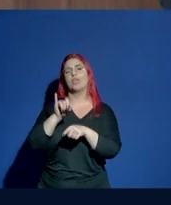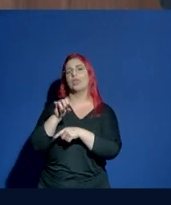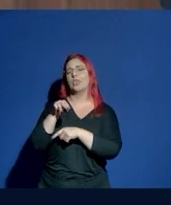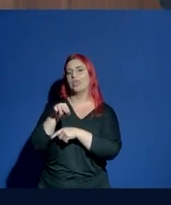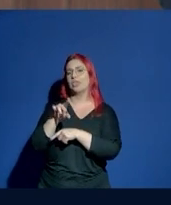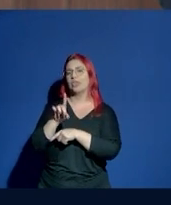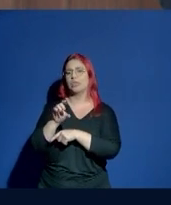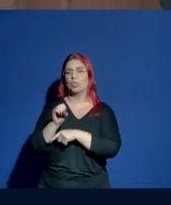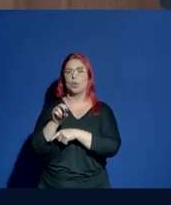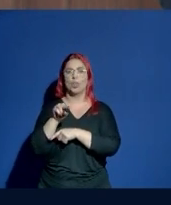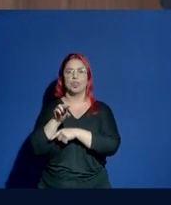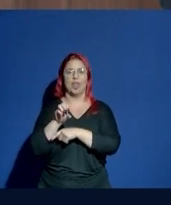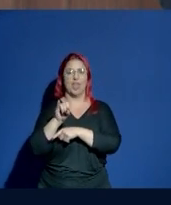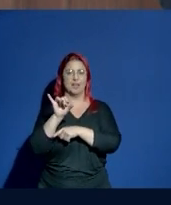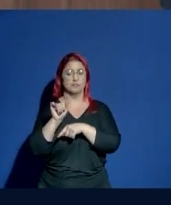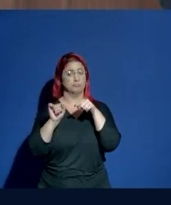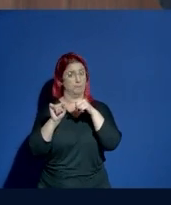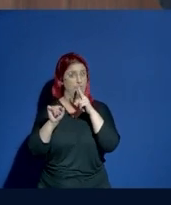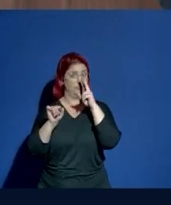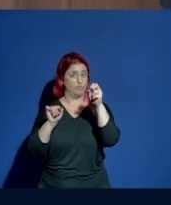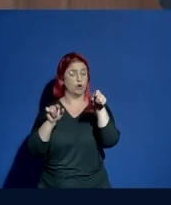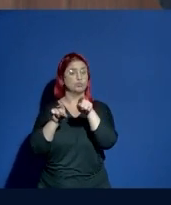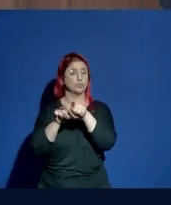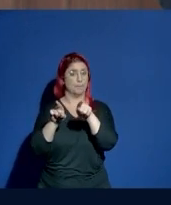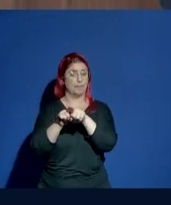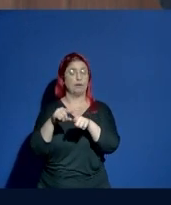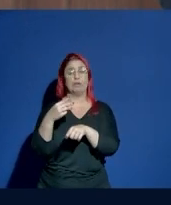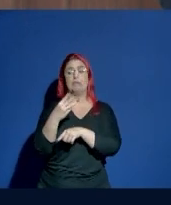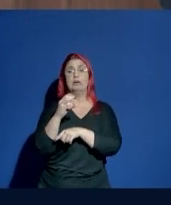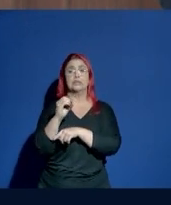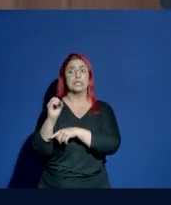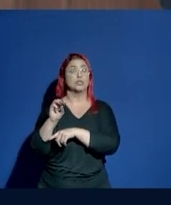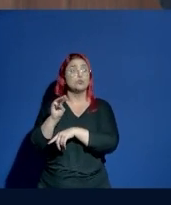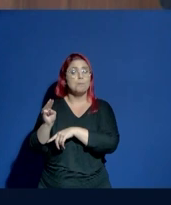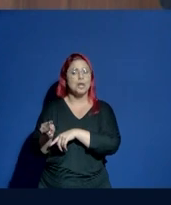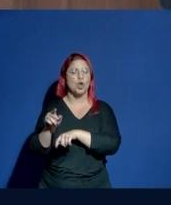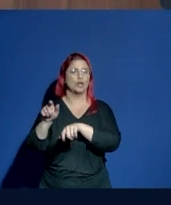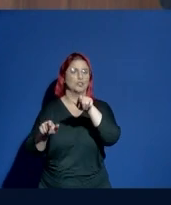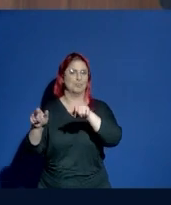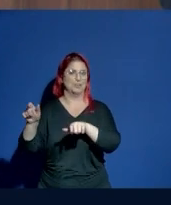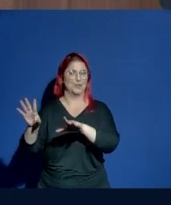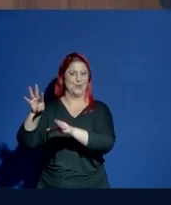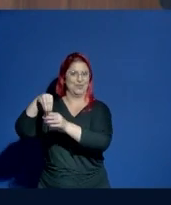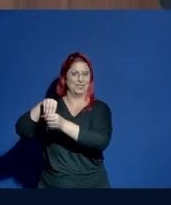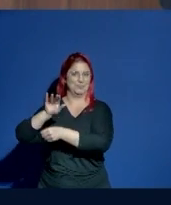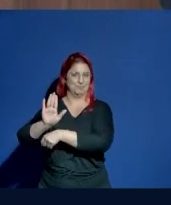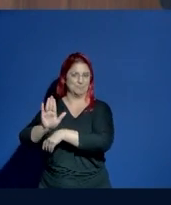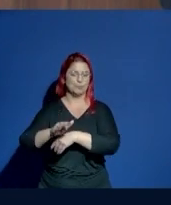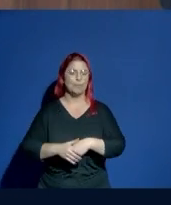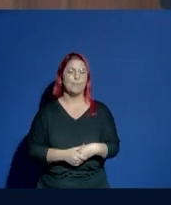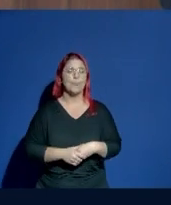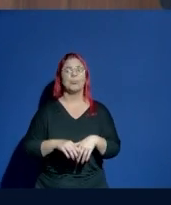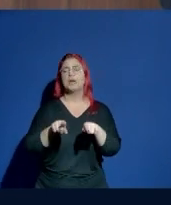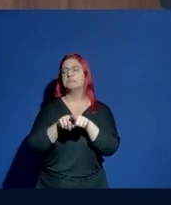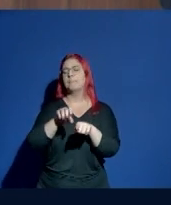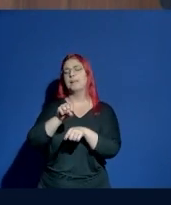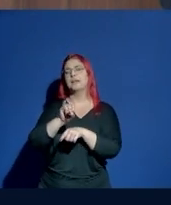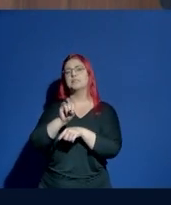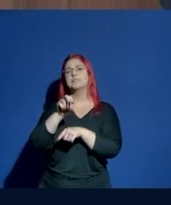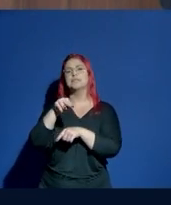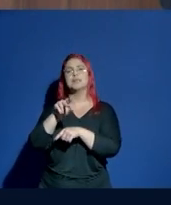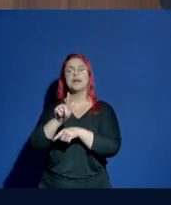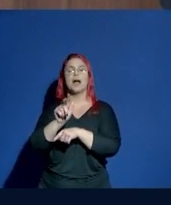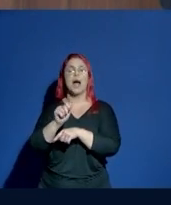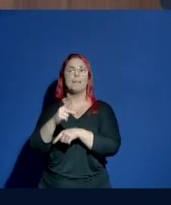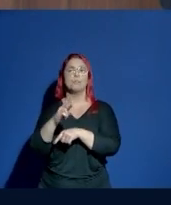como um grande potencial, né, com 300 e poucos milhões de pessoas dentro desse mundo, Singapura,